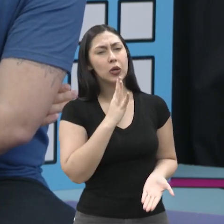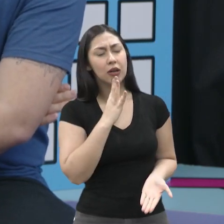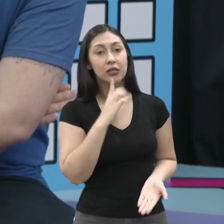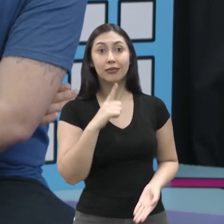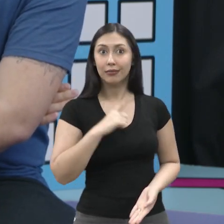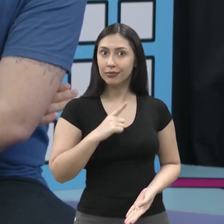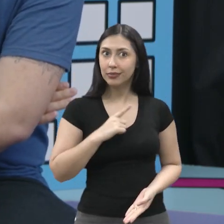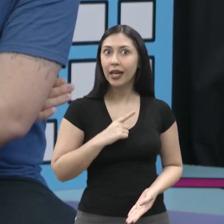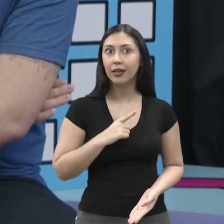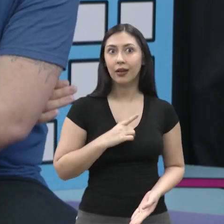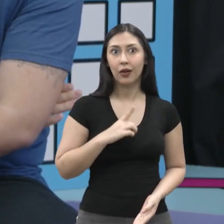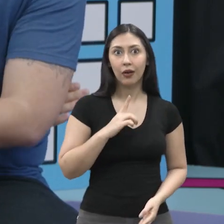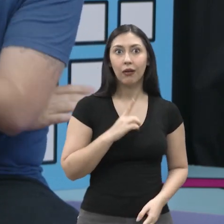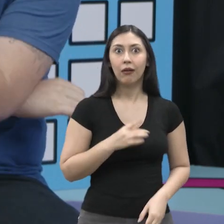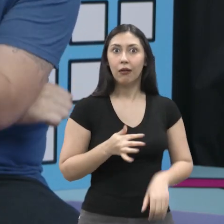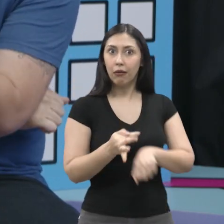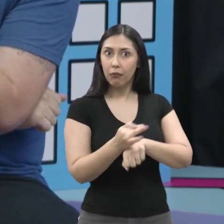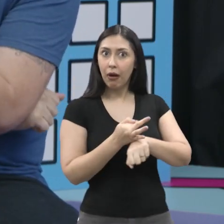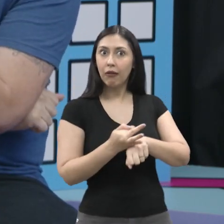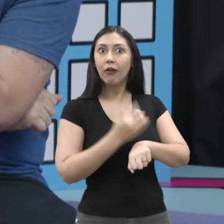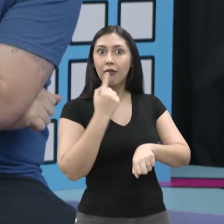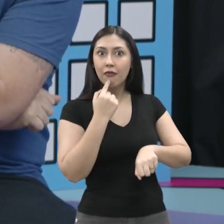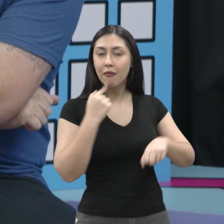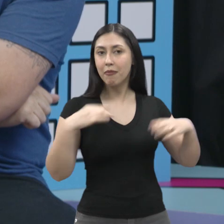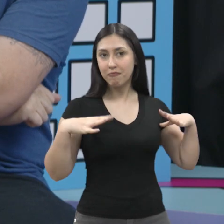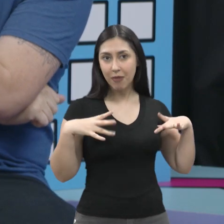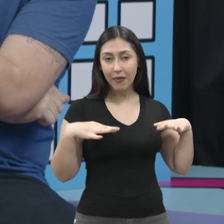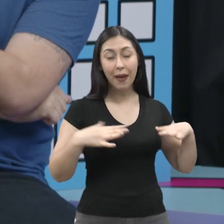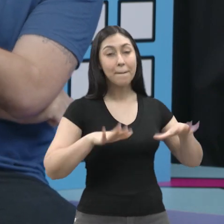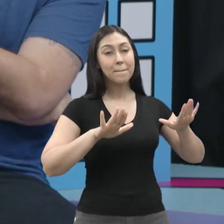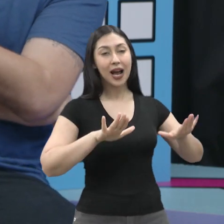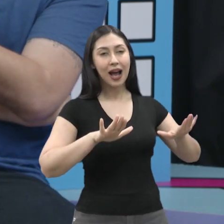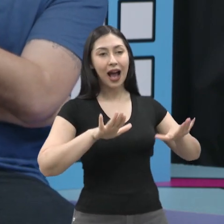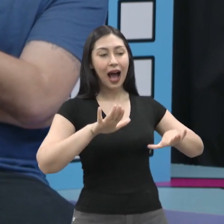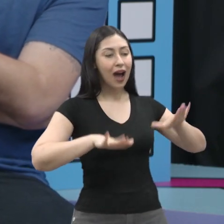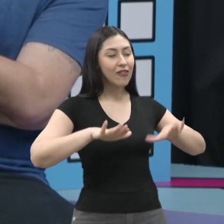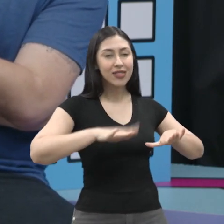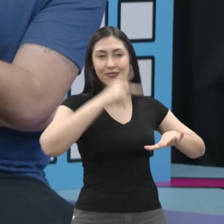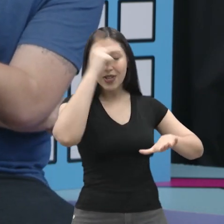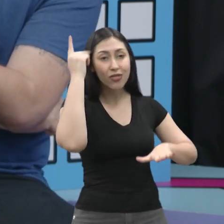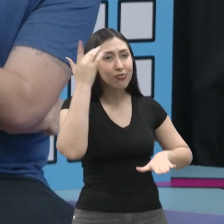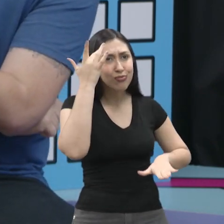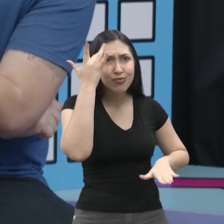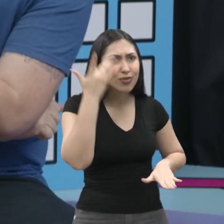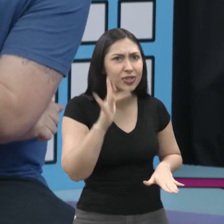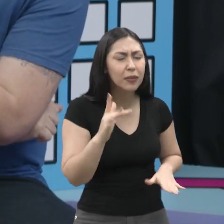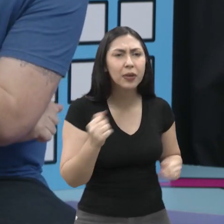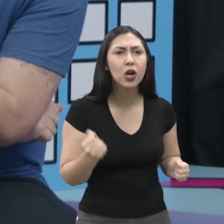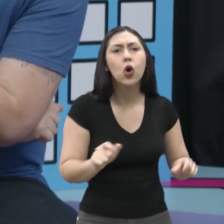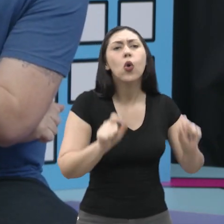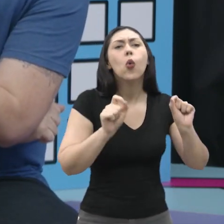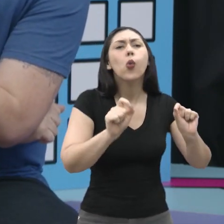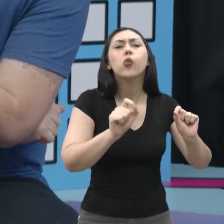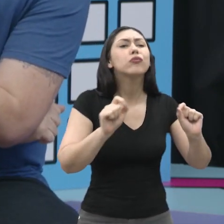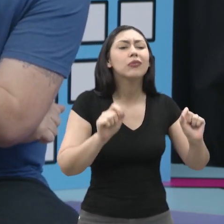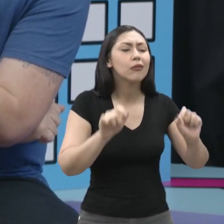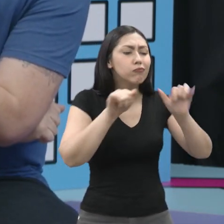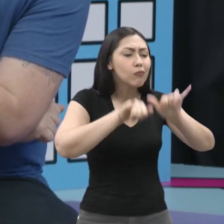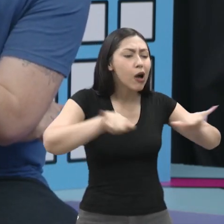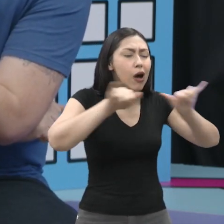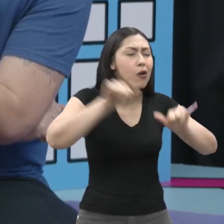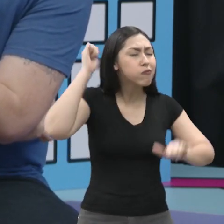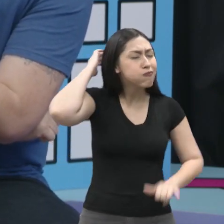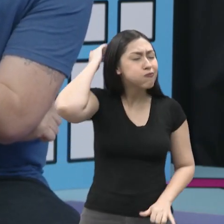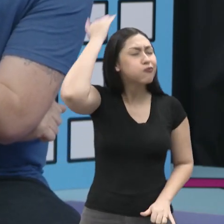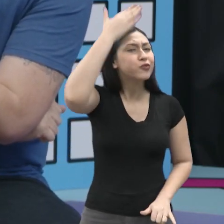feriado marcando todo 15 de novembro, Sim. mas não é todo mundo que sabe, né? A proclamação da República, o que foi que aconteceu? Sei que o assunto é